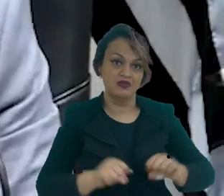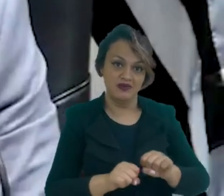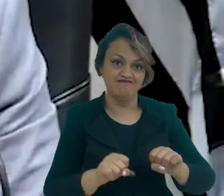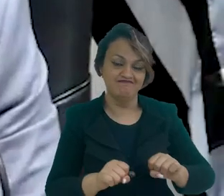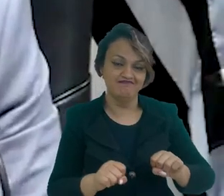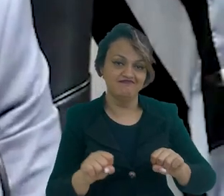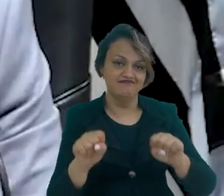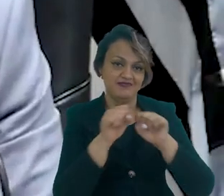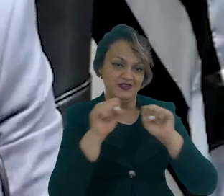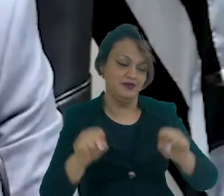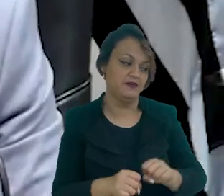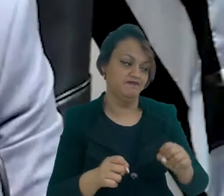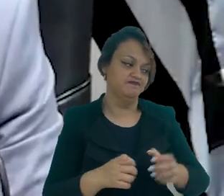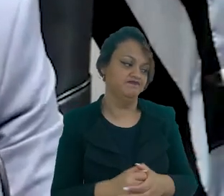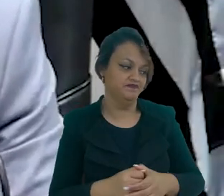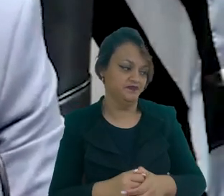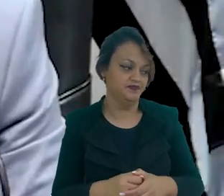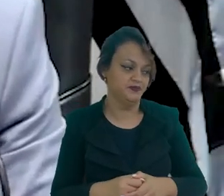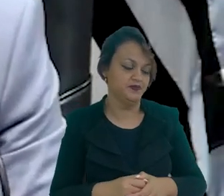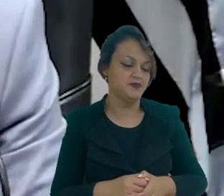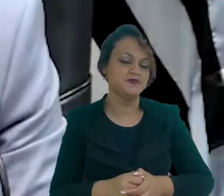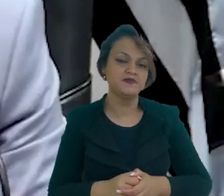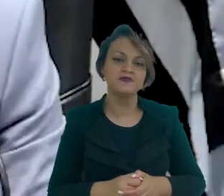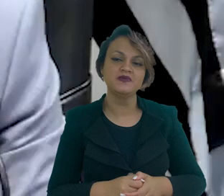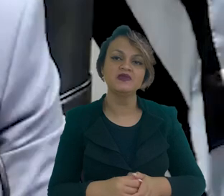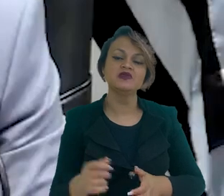Nós criamos uma estabilidade sistêmica